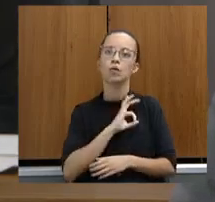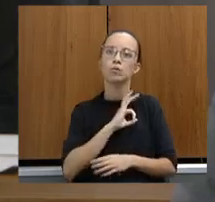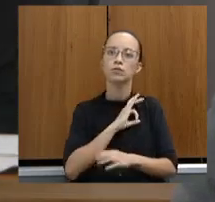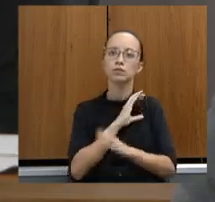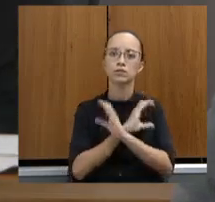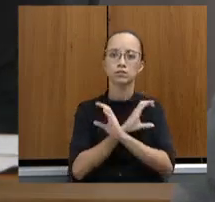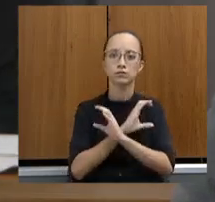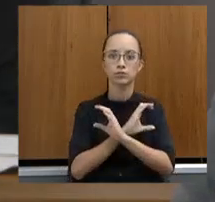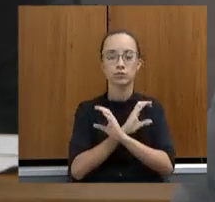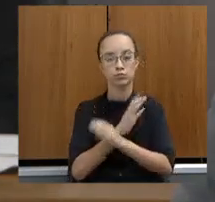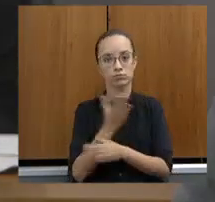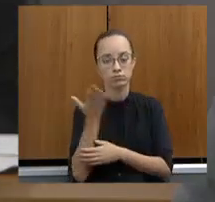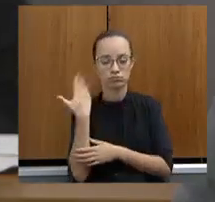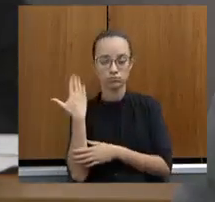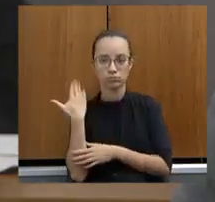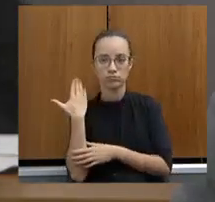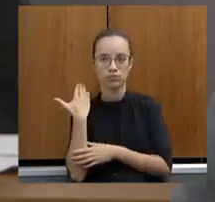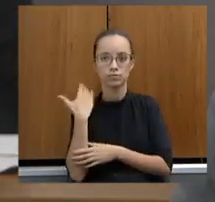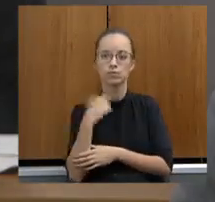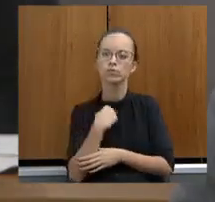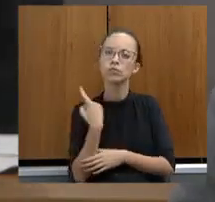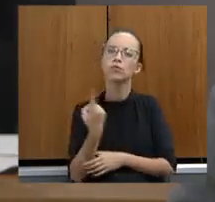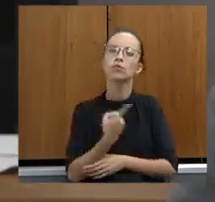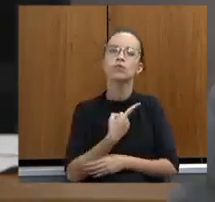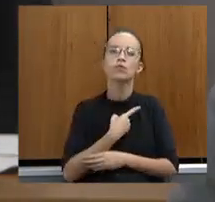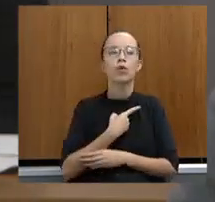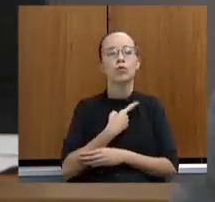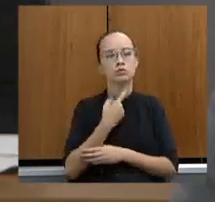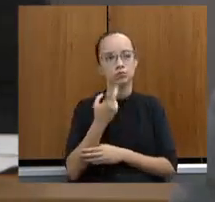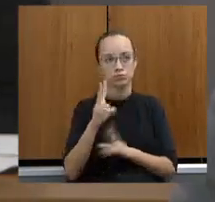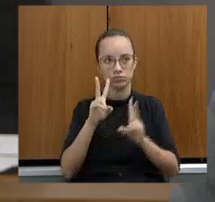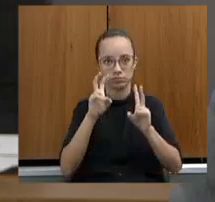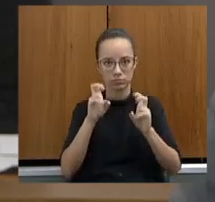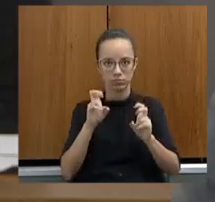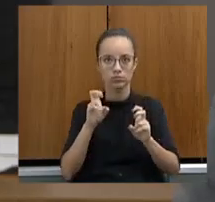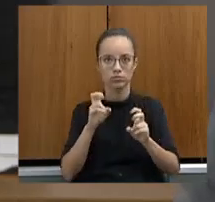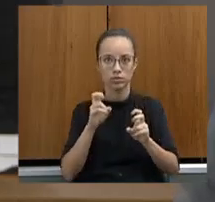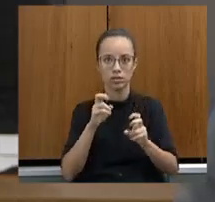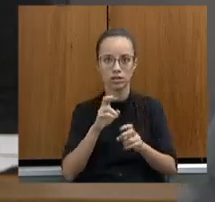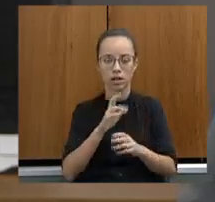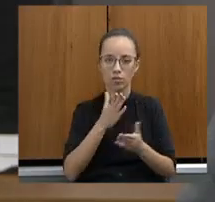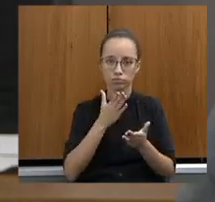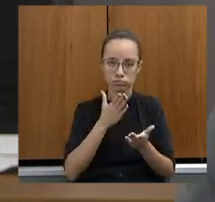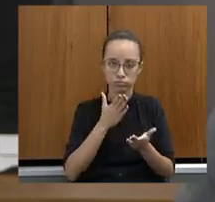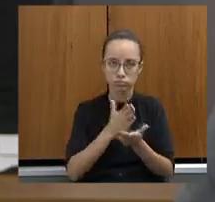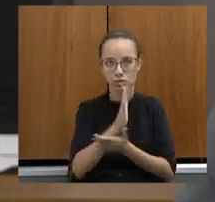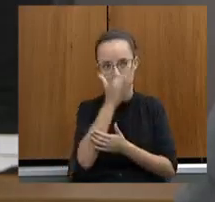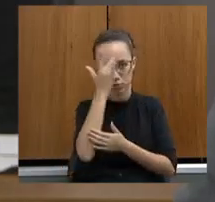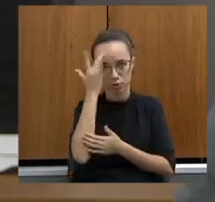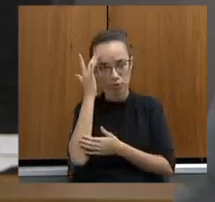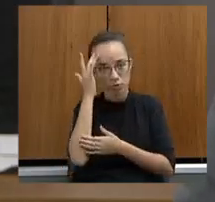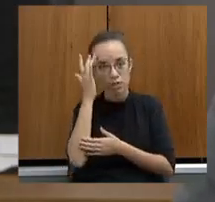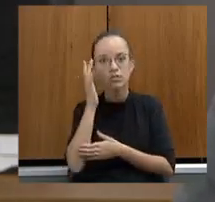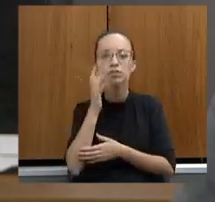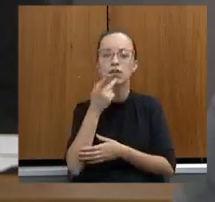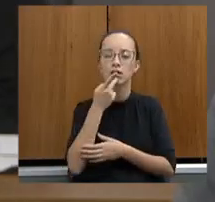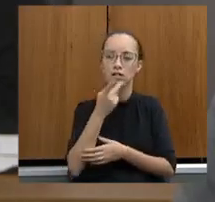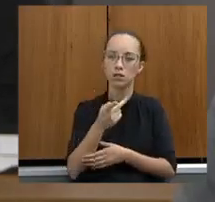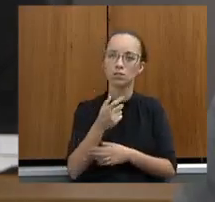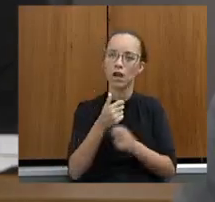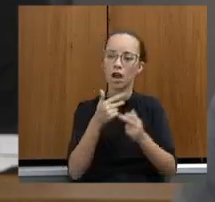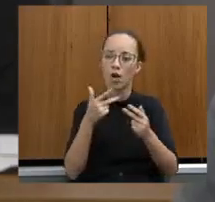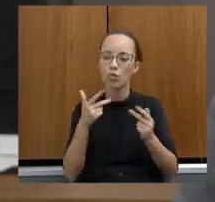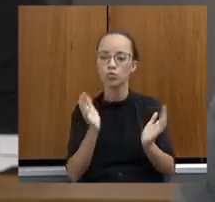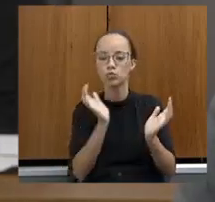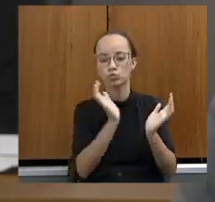naquela ocasião nós tratamos a nomeação A não ser que seriam feitas foram realizadas foram alguns